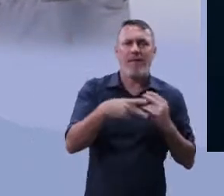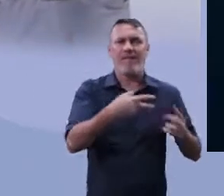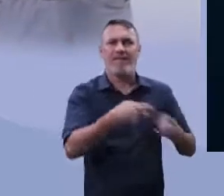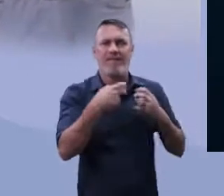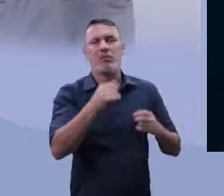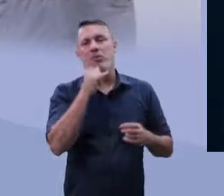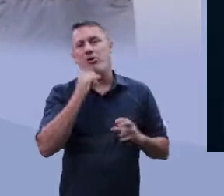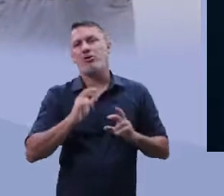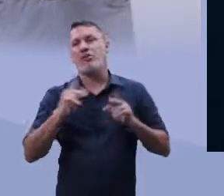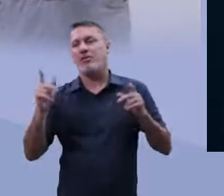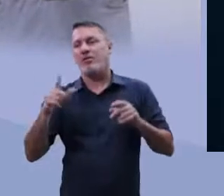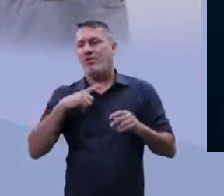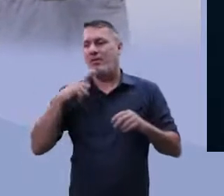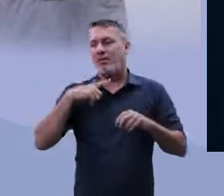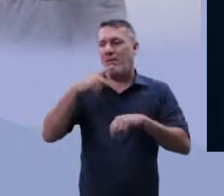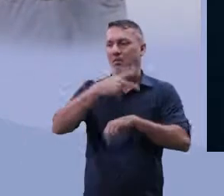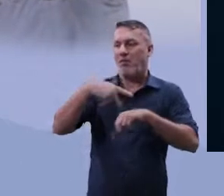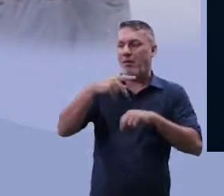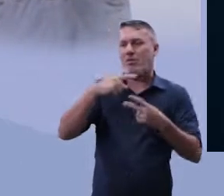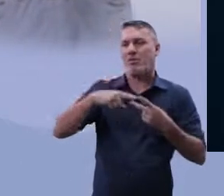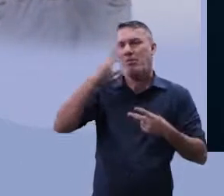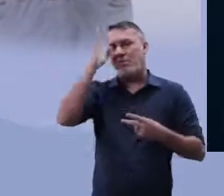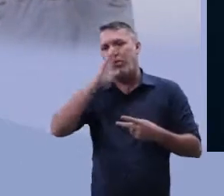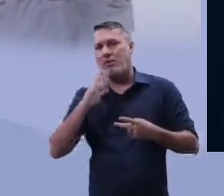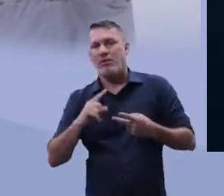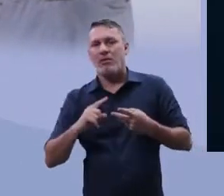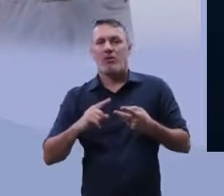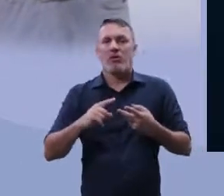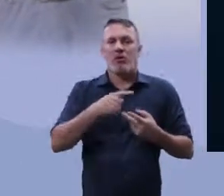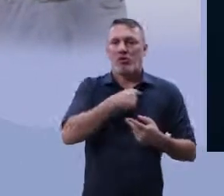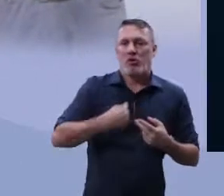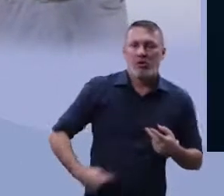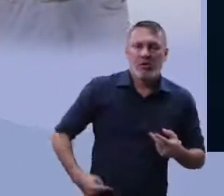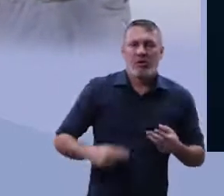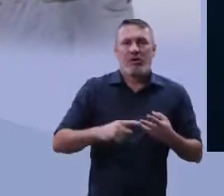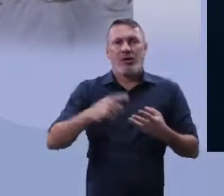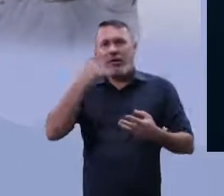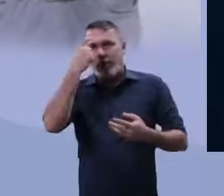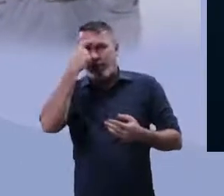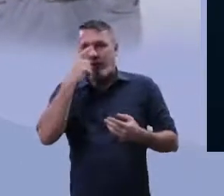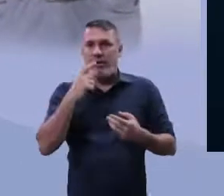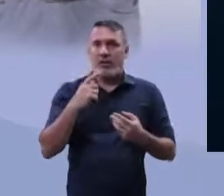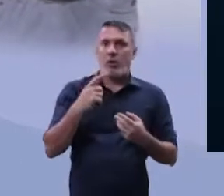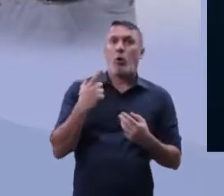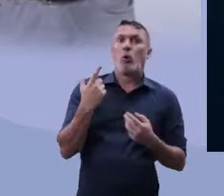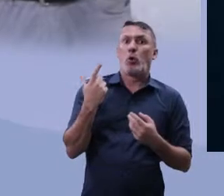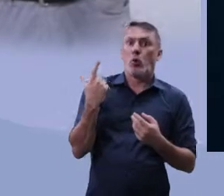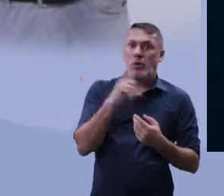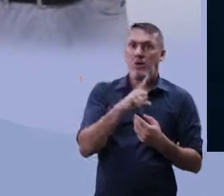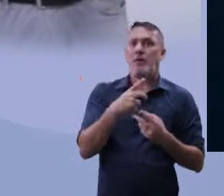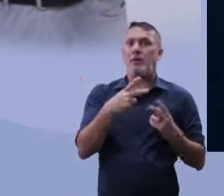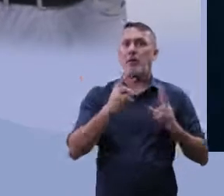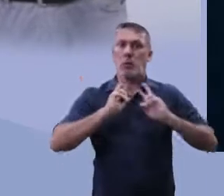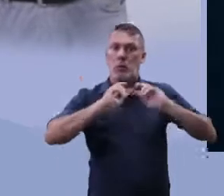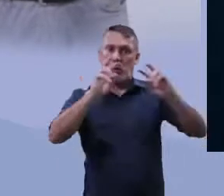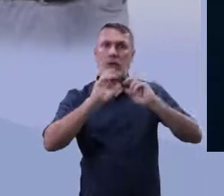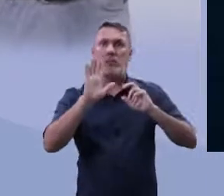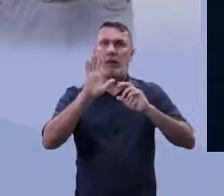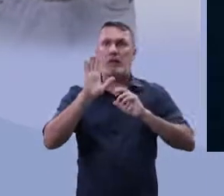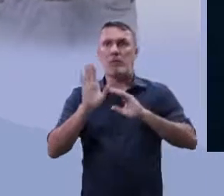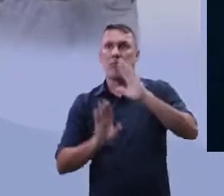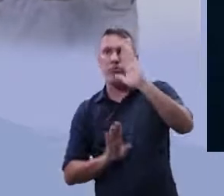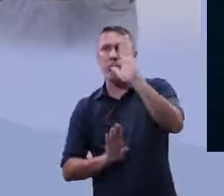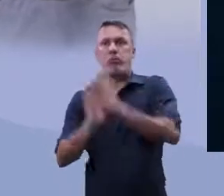que, diferentes de nações como Brasil, China, né, Índia, entre outros, tiveram um